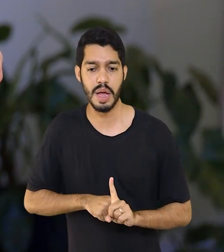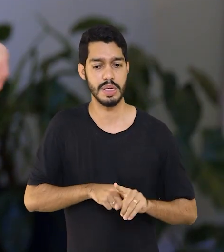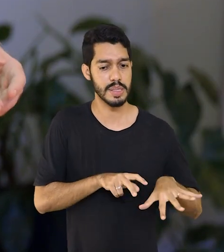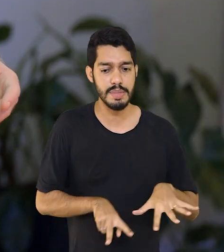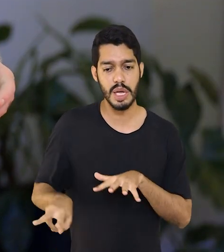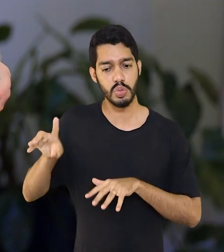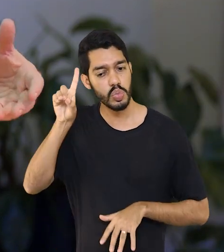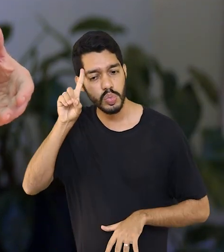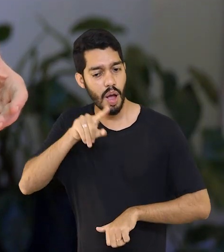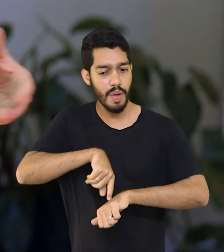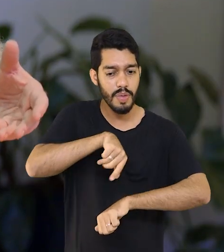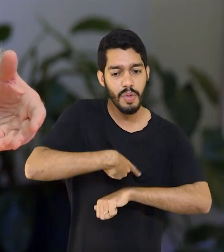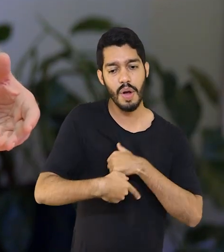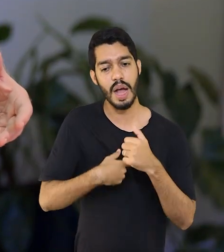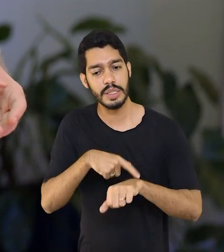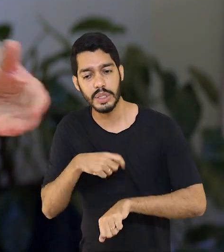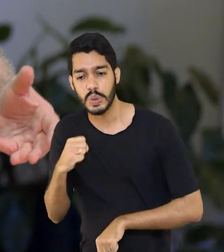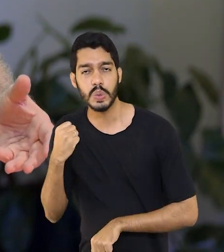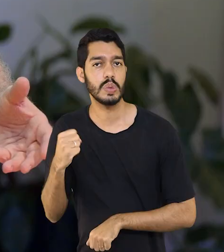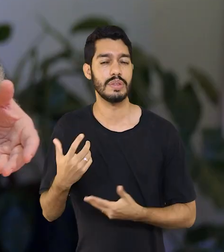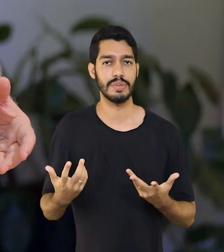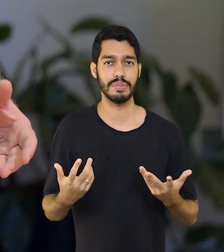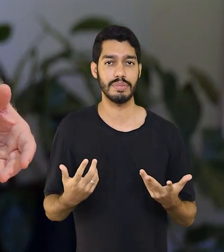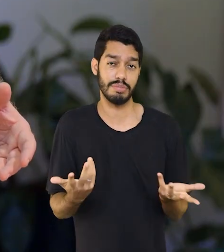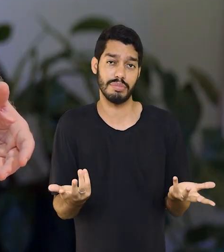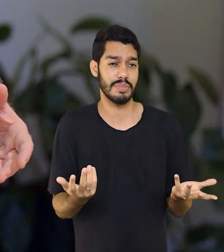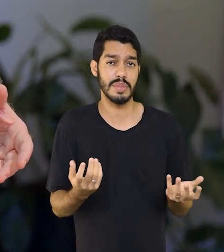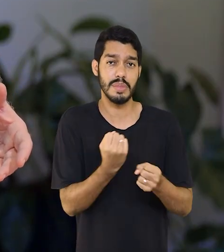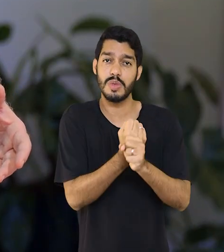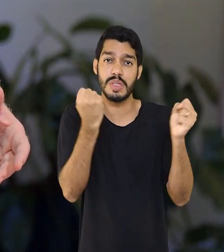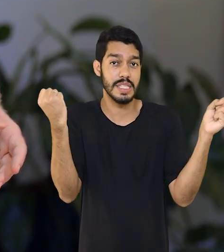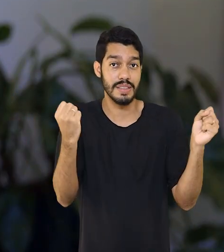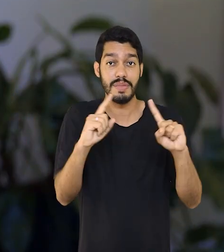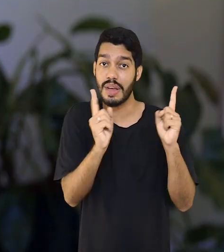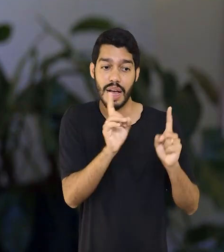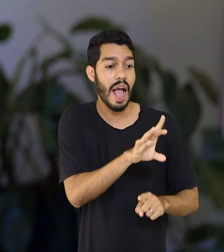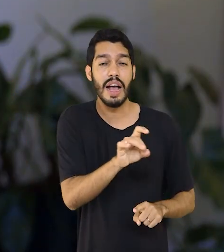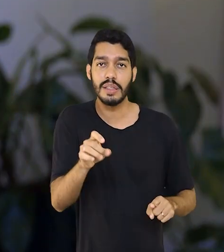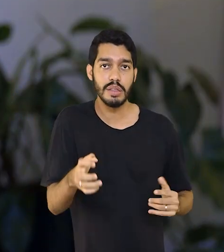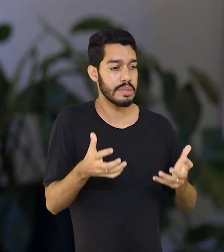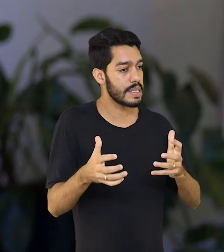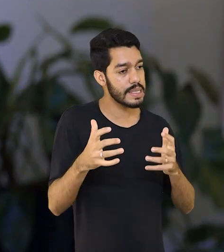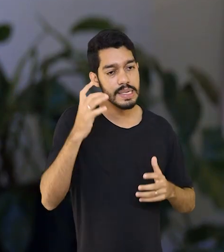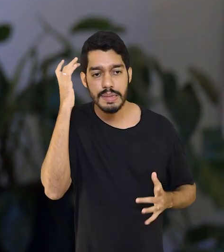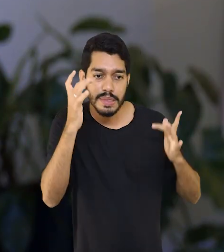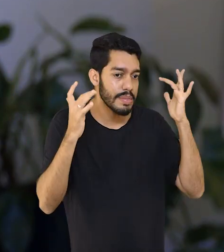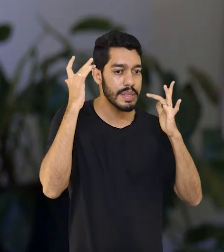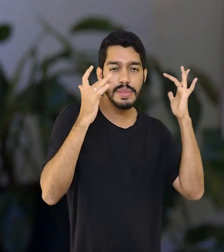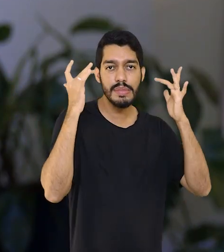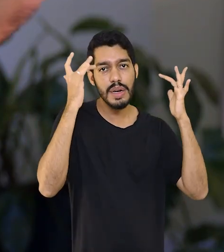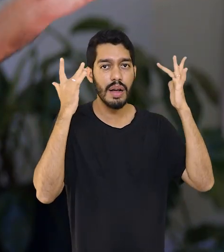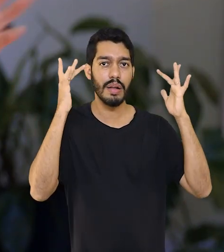todos os meses, toda semana, todo dia, toda hora, todo segundo. Isso é radicalmente impossível. Cada um fica neurótico do seu